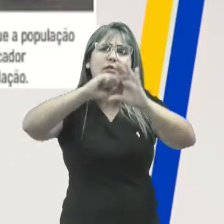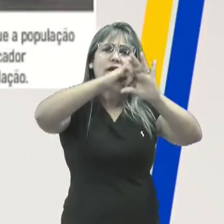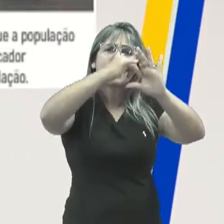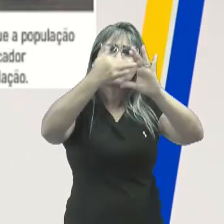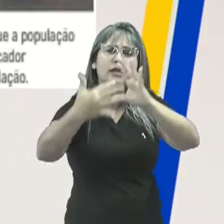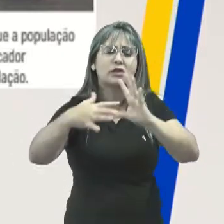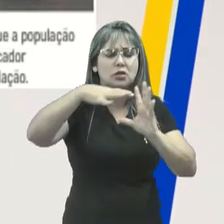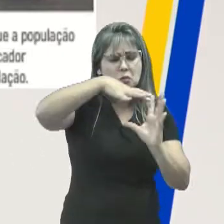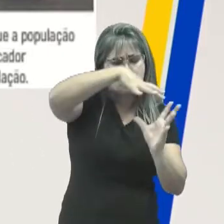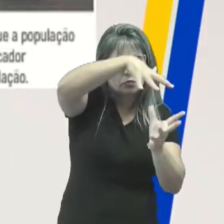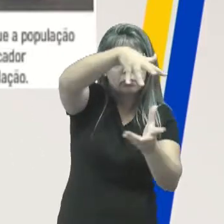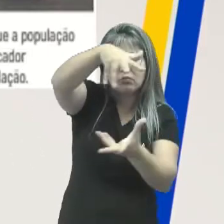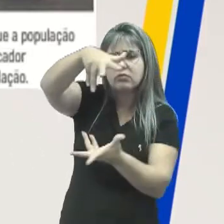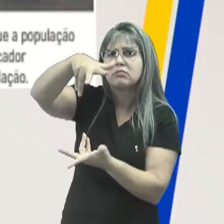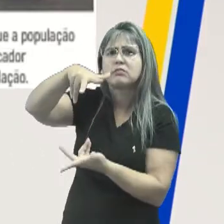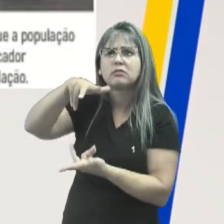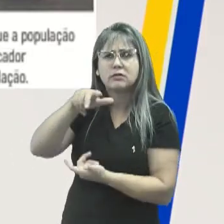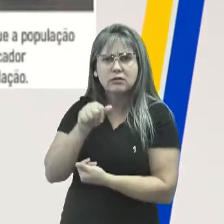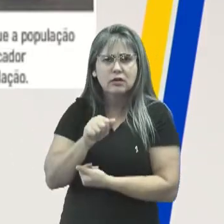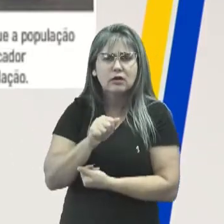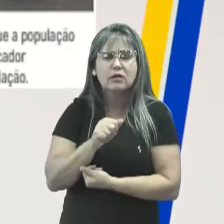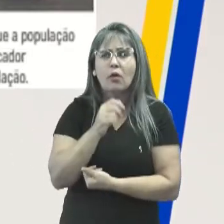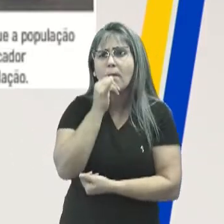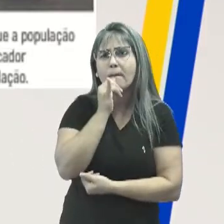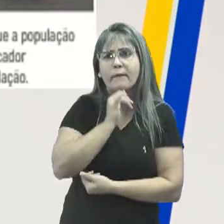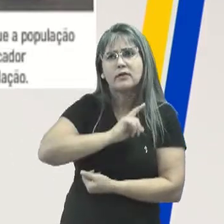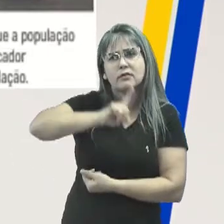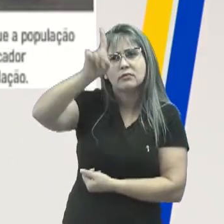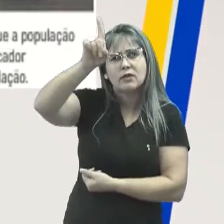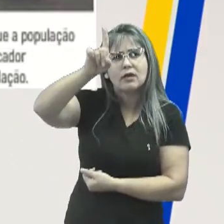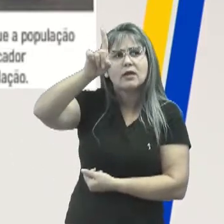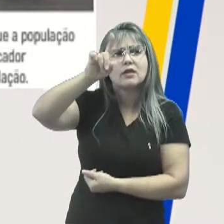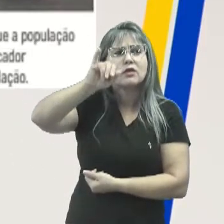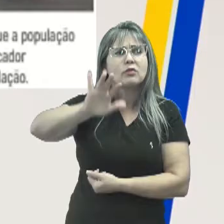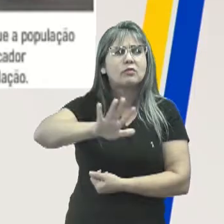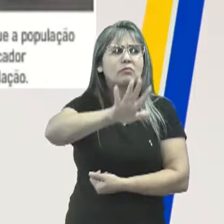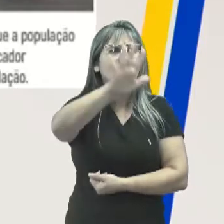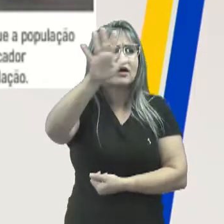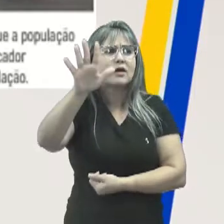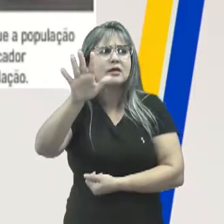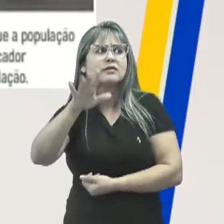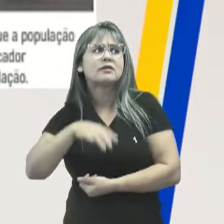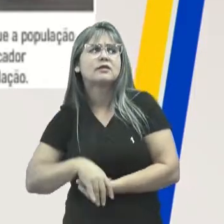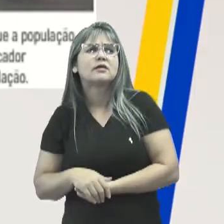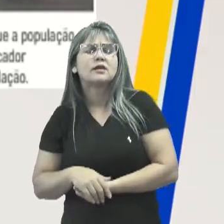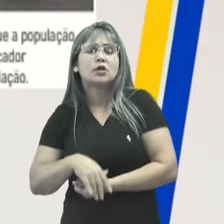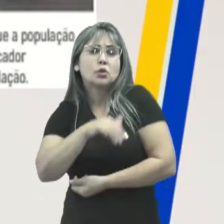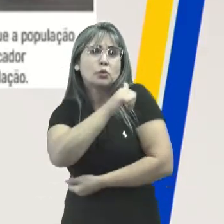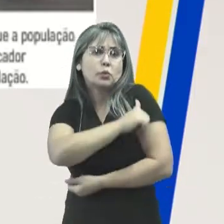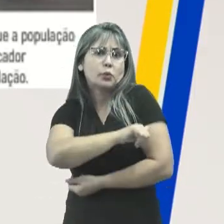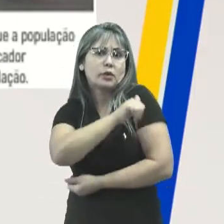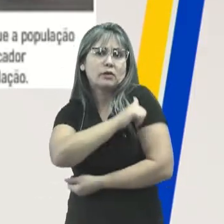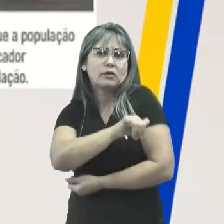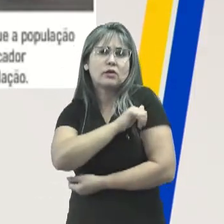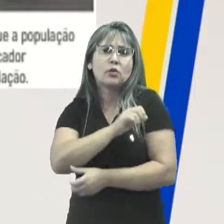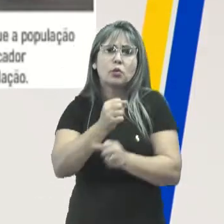tem uma imagem tirada do satélite numa região do Rio de Janeiro no ano de